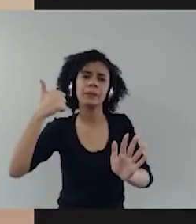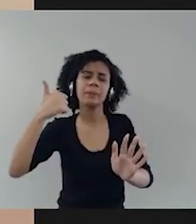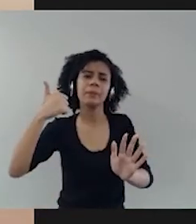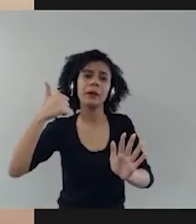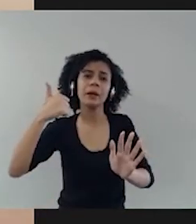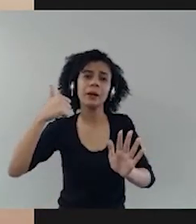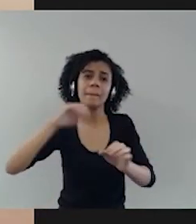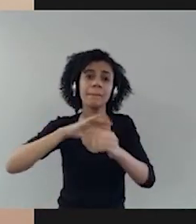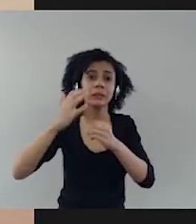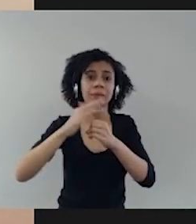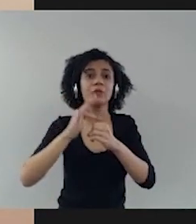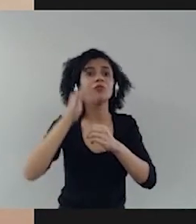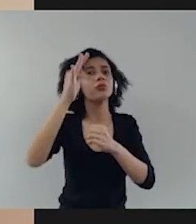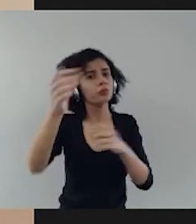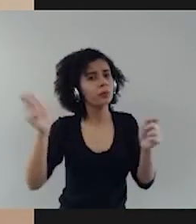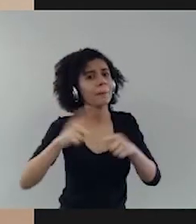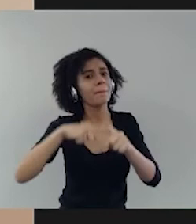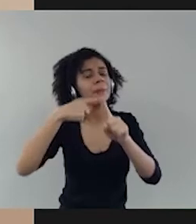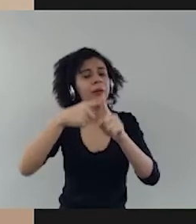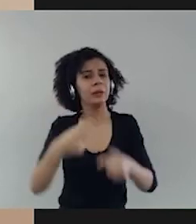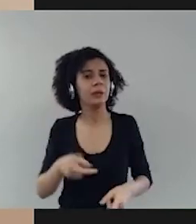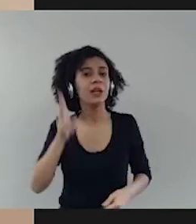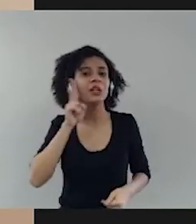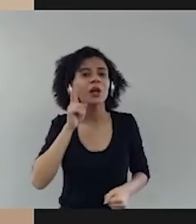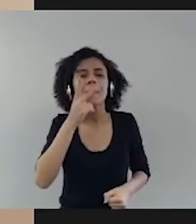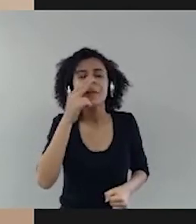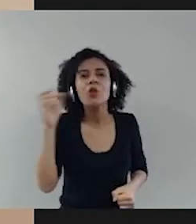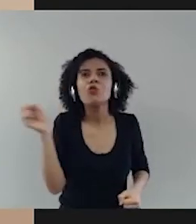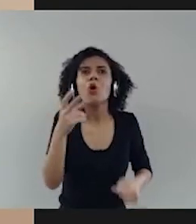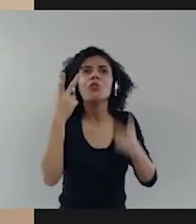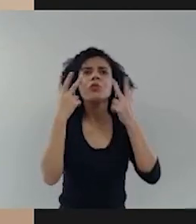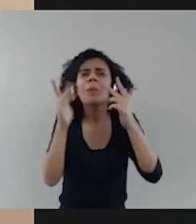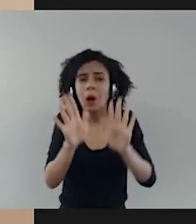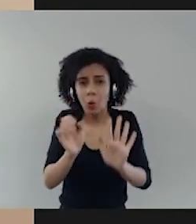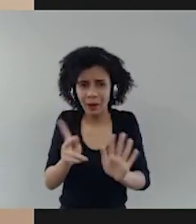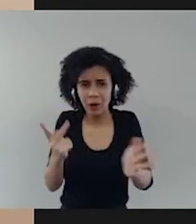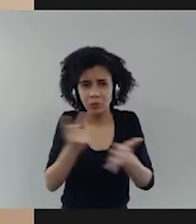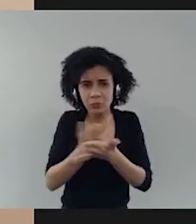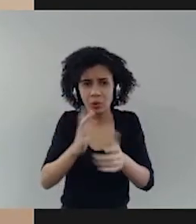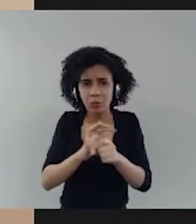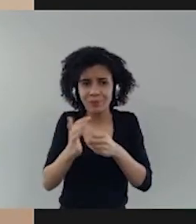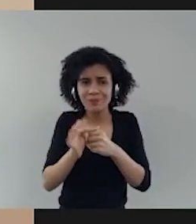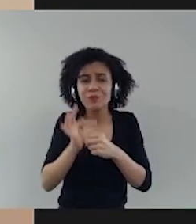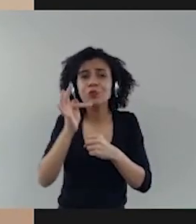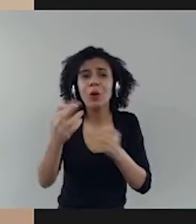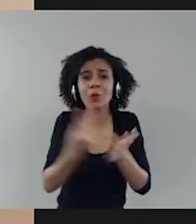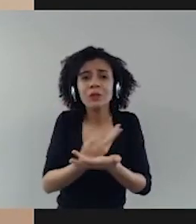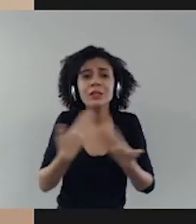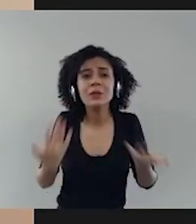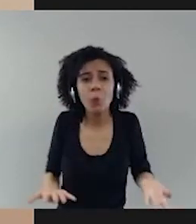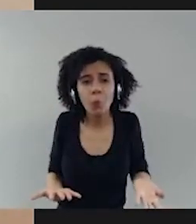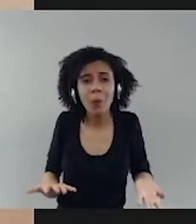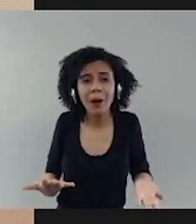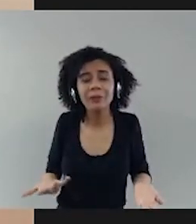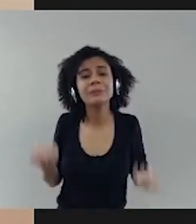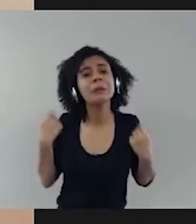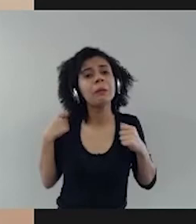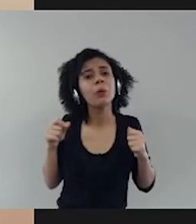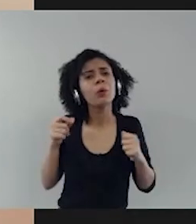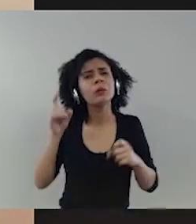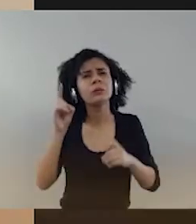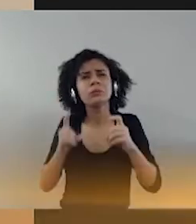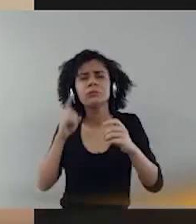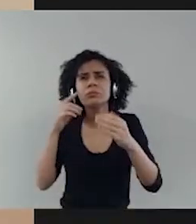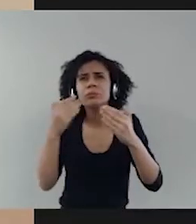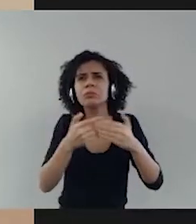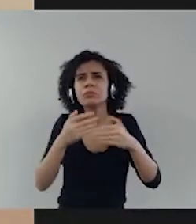pandemias que podem vir. Né? A história do novo normal, o que mais vai acontecer? Então, urge que o direito assimile suas